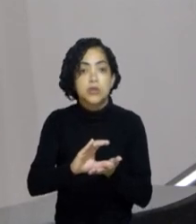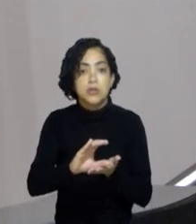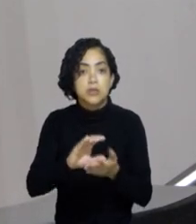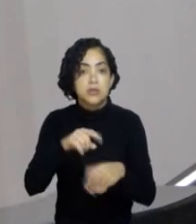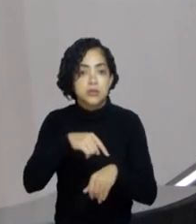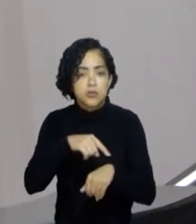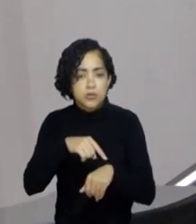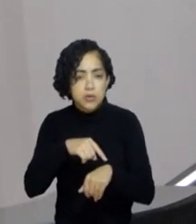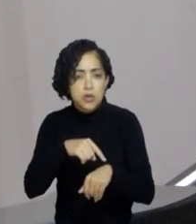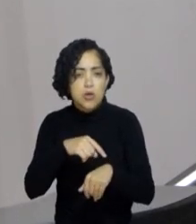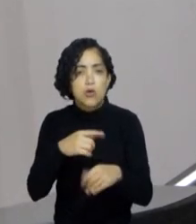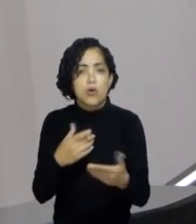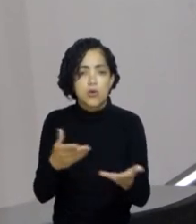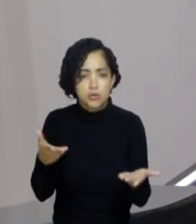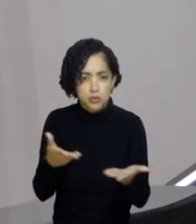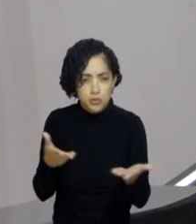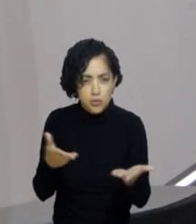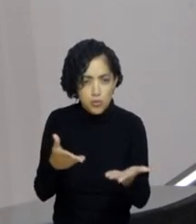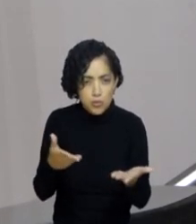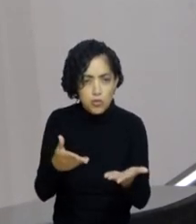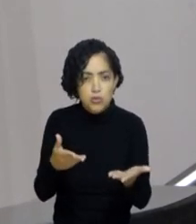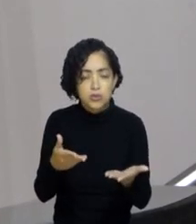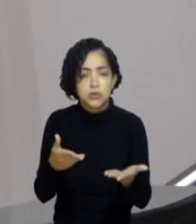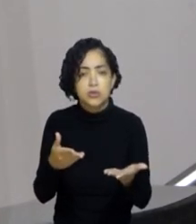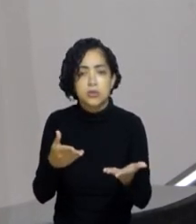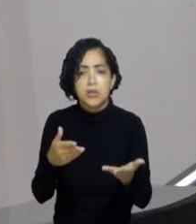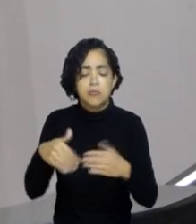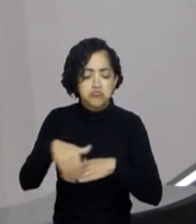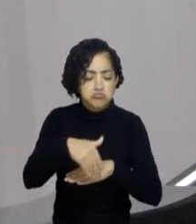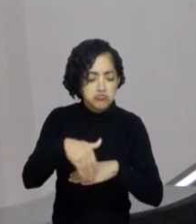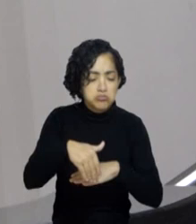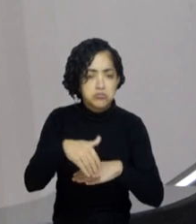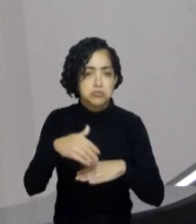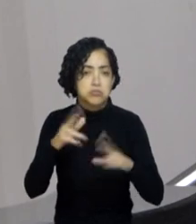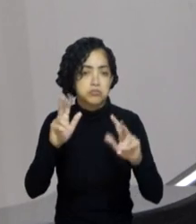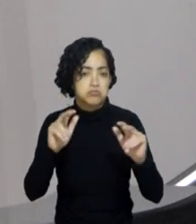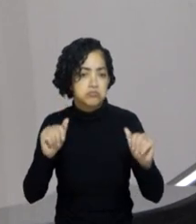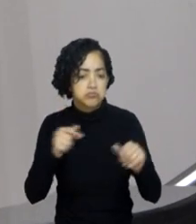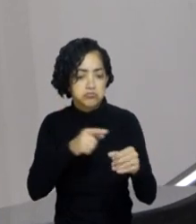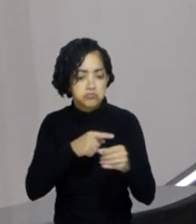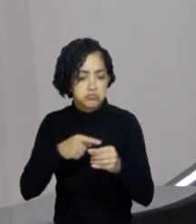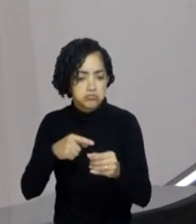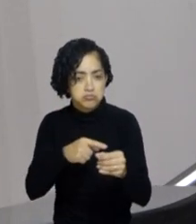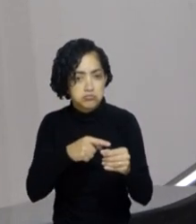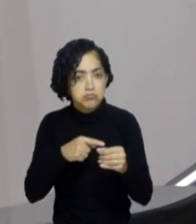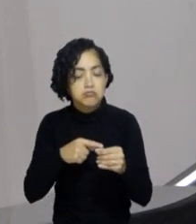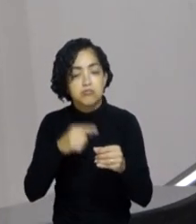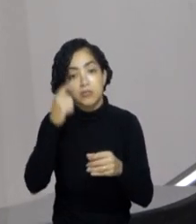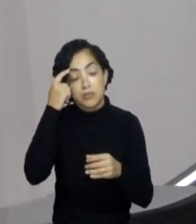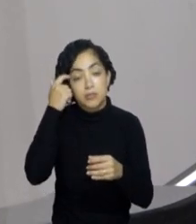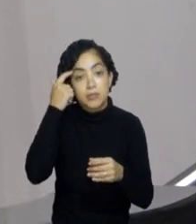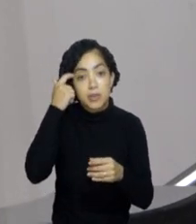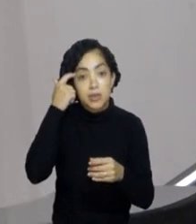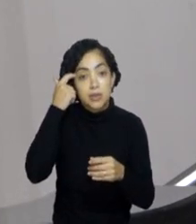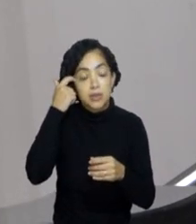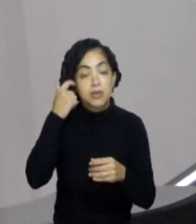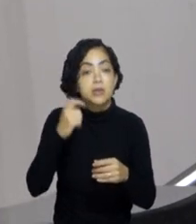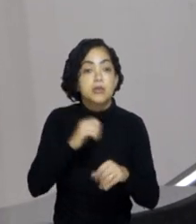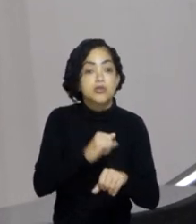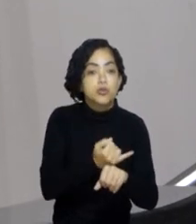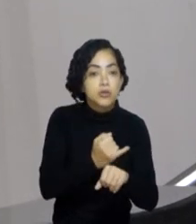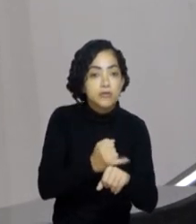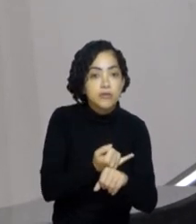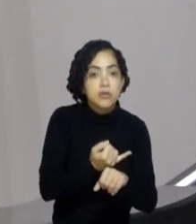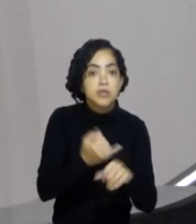todos veem aqui em Florianópolis, na beira-mar, em toda a cidade. Também investimos em emissoras de rádio em Chapecó, em Joinville,